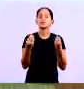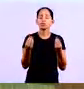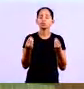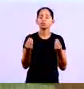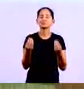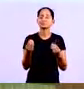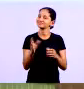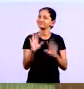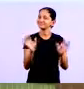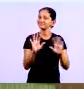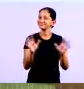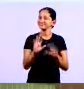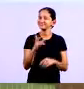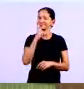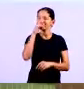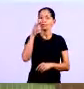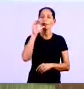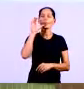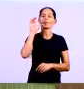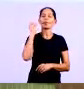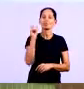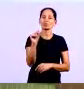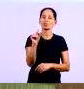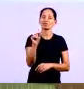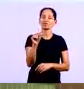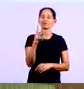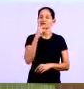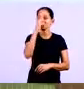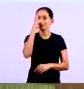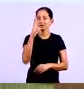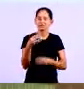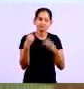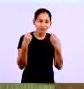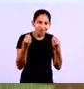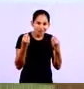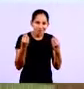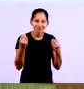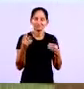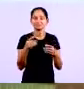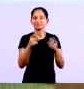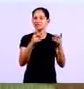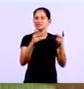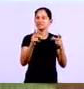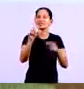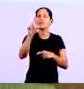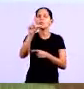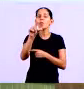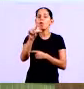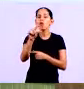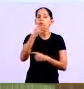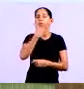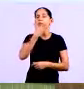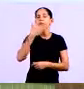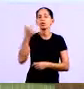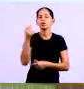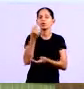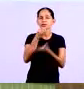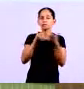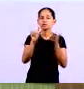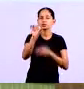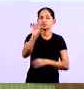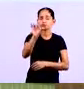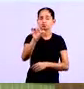louco, ou você está sonegando. As duas vão. Ah, eu vou fazer a empresa ter prejuízo. Se você vai fazer a empresa ter prejuízo, você é louco ou você está